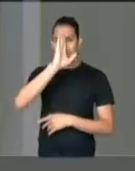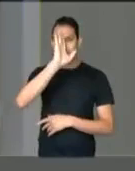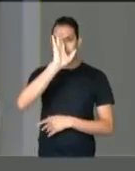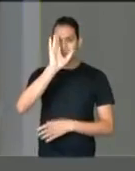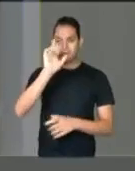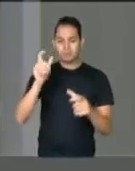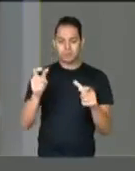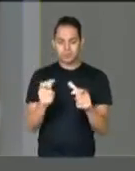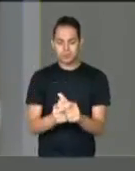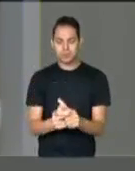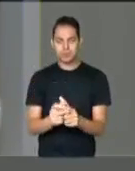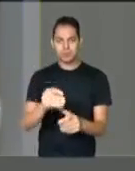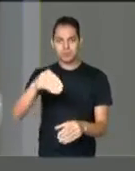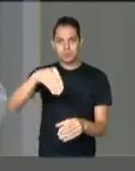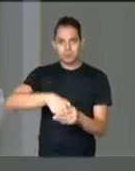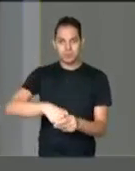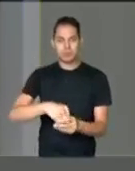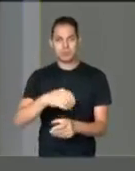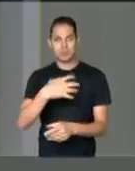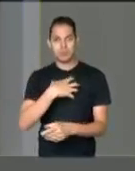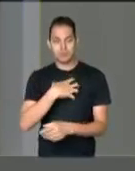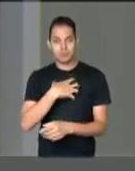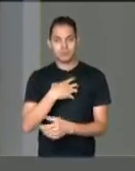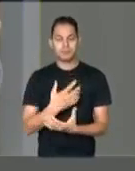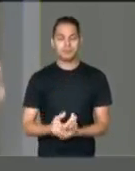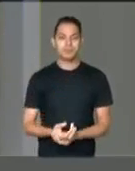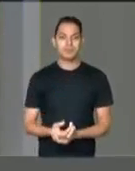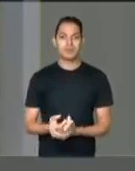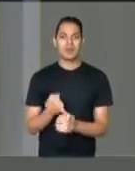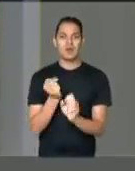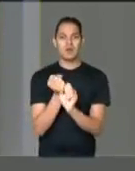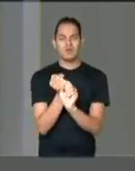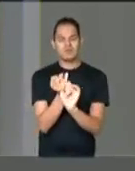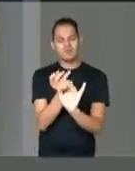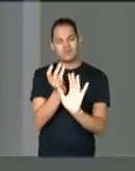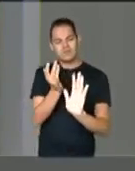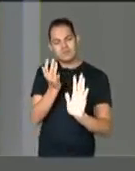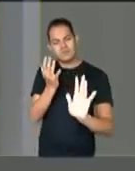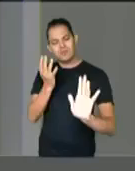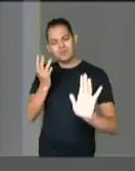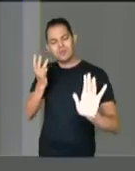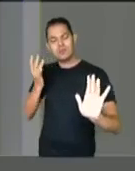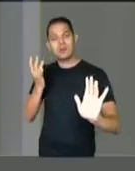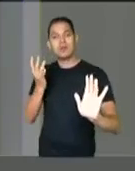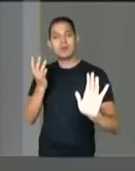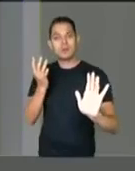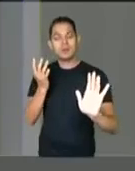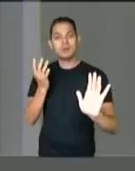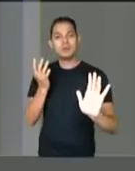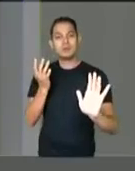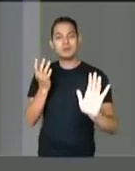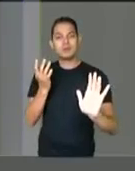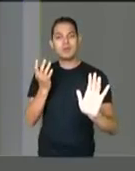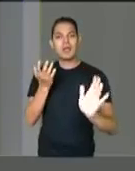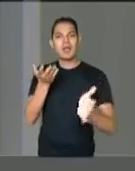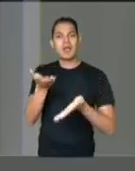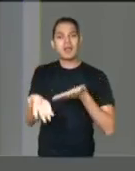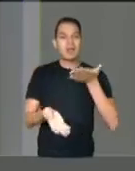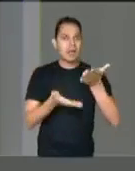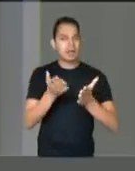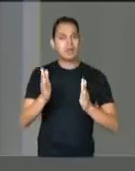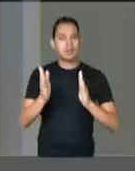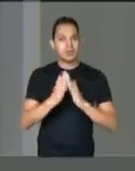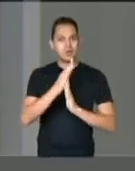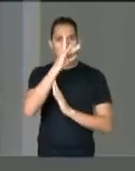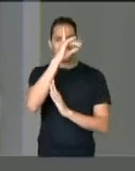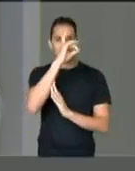do estado. São filas e mais filas para ser atendidos